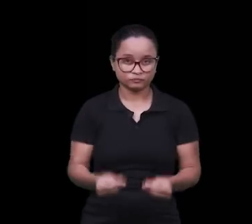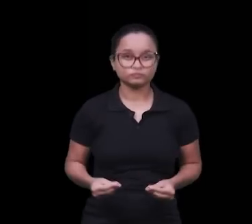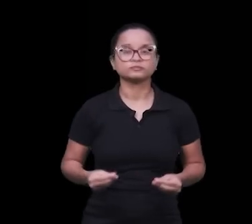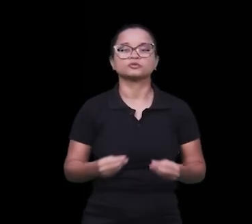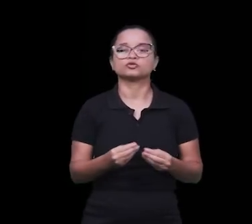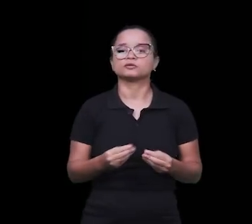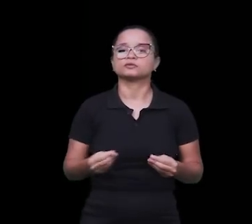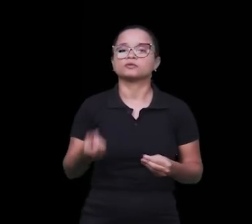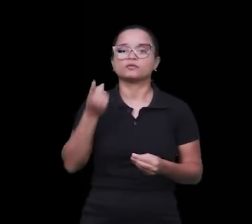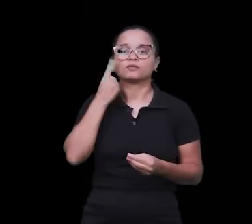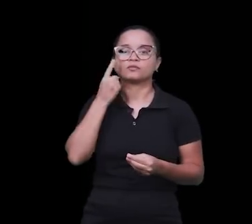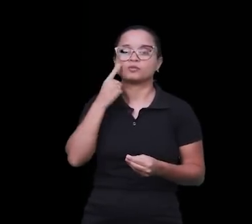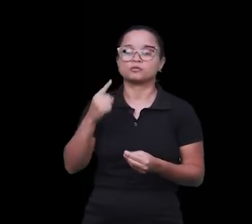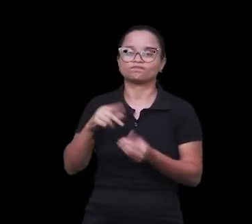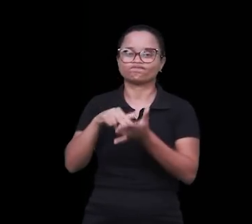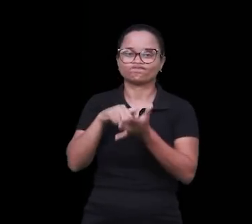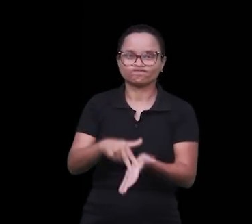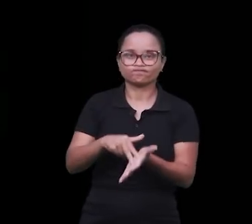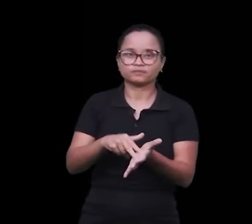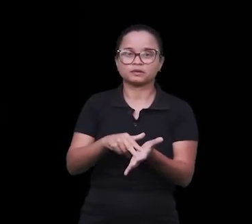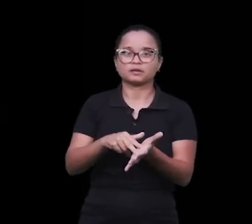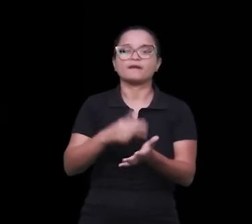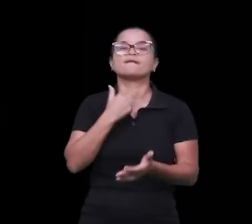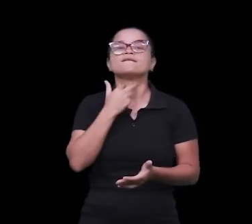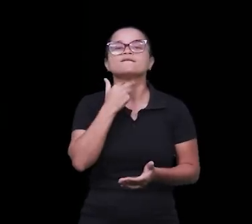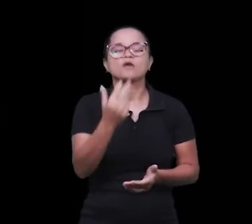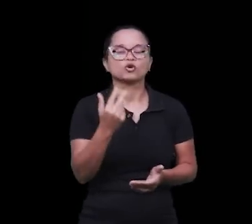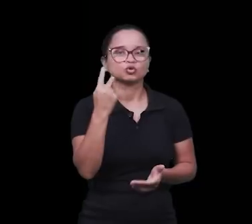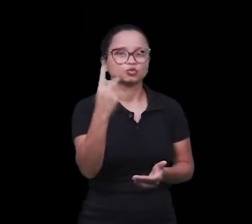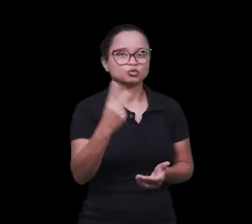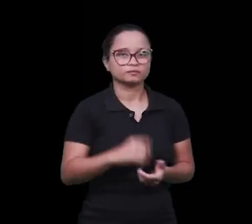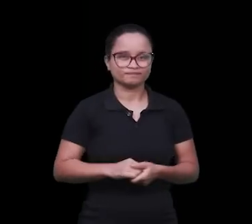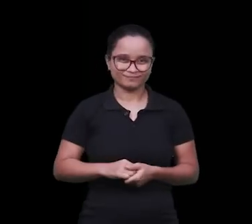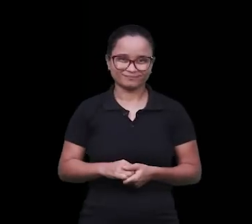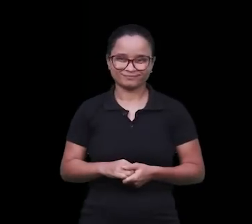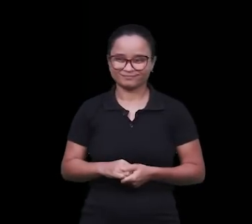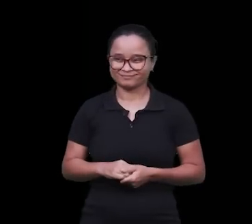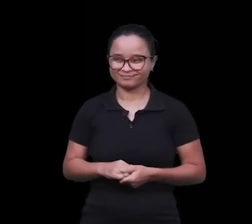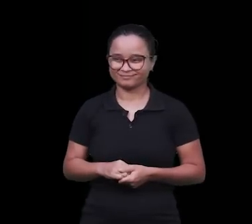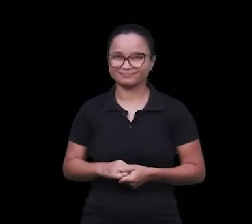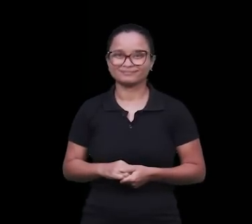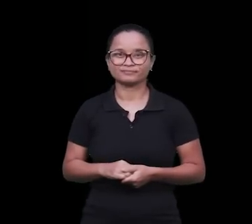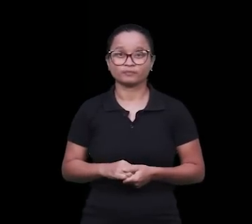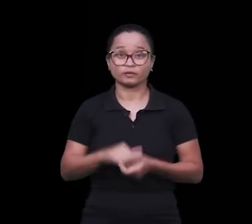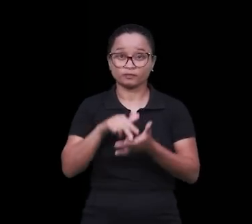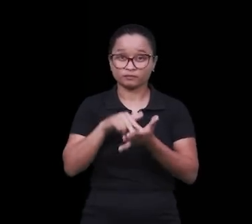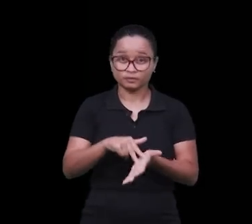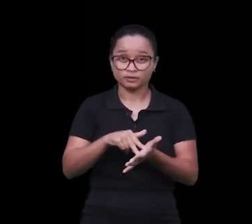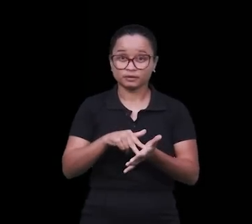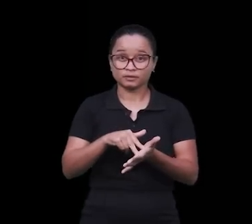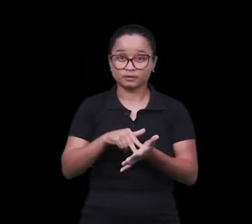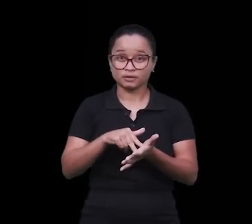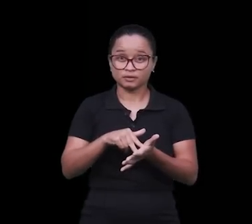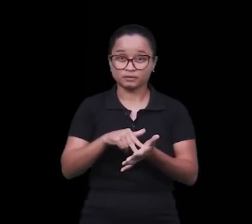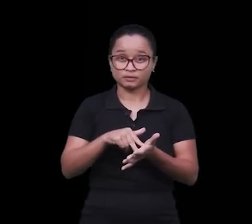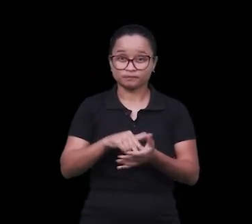Toda essa musculatura é a sustentação da sua voz. Guardem essa palavra, sustentação.